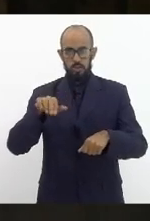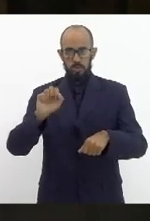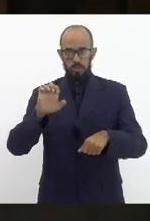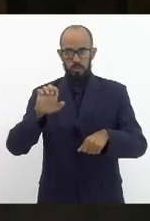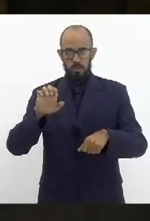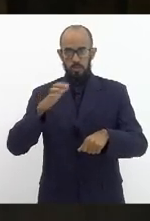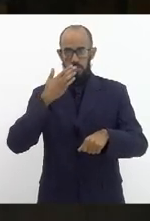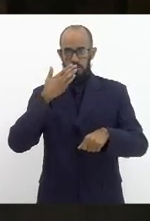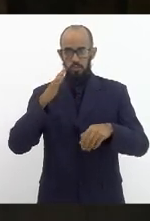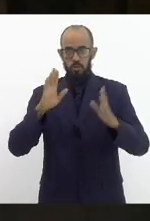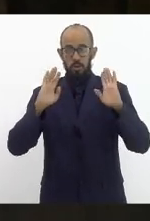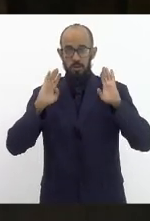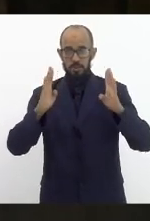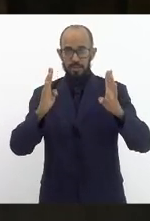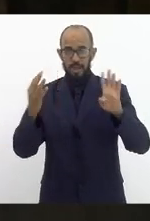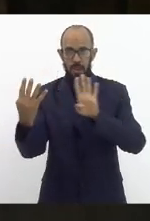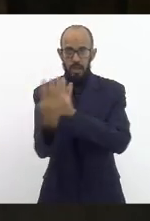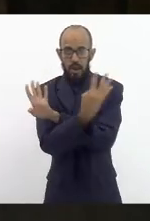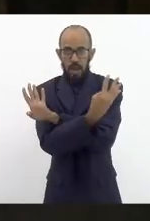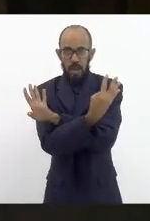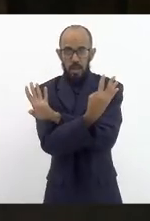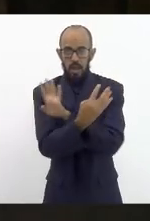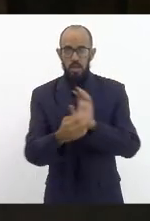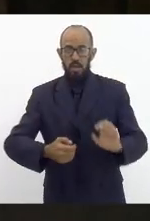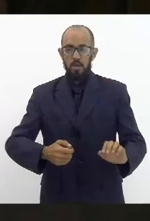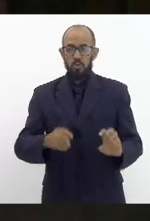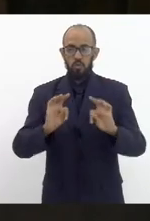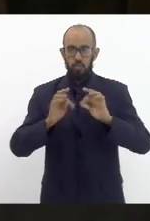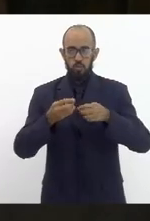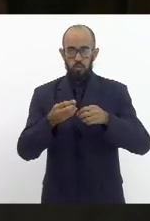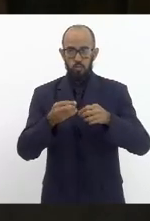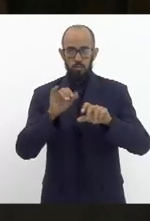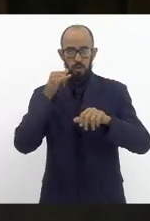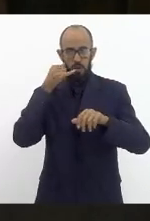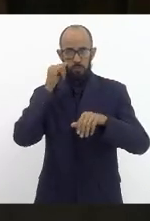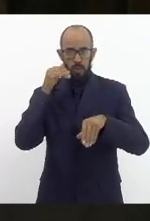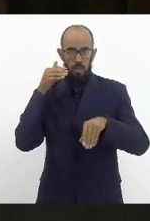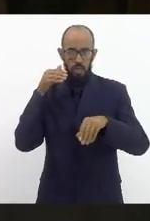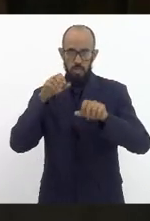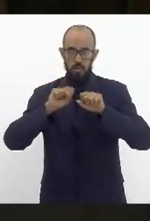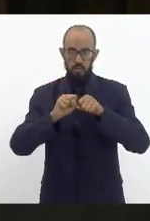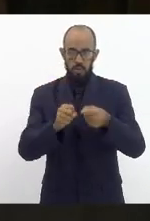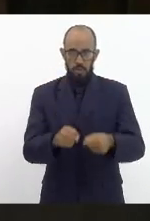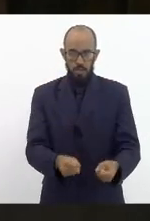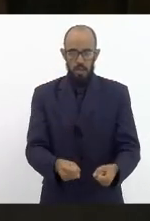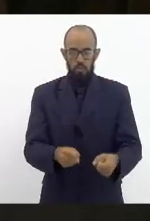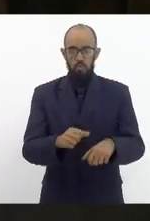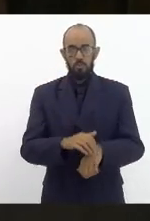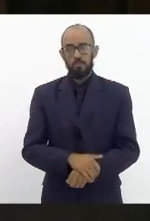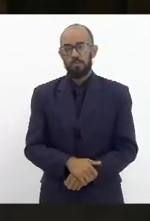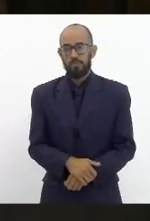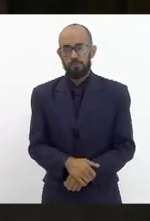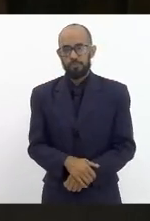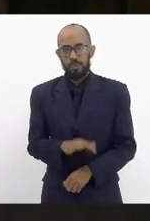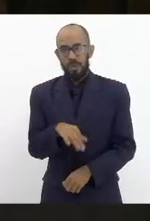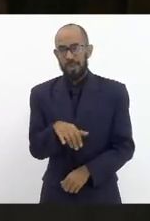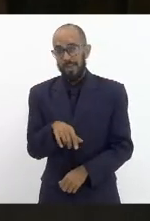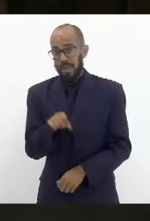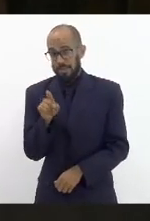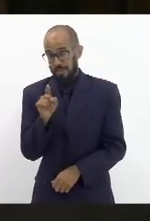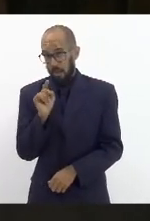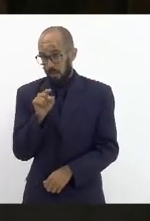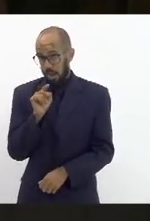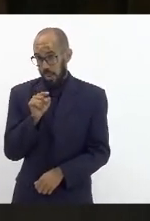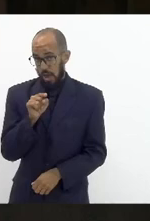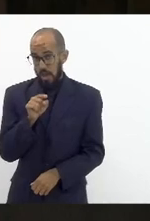cercou a casa para que ela não fosse depredada. E quem estava ali se